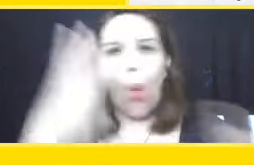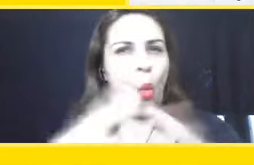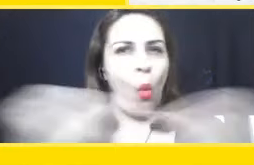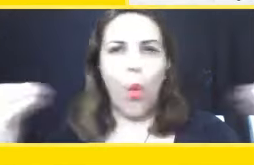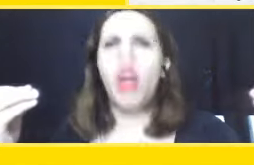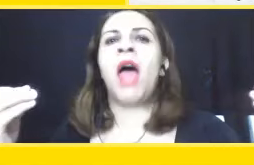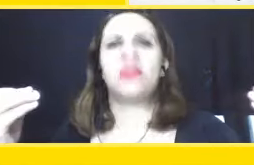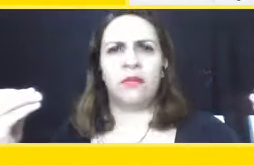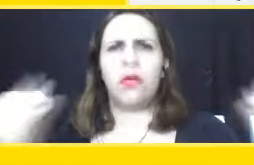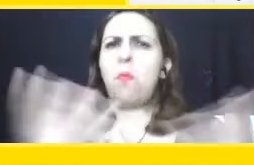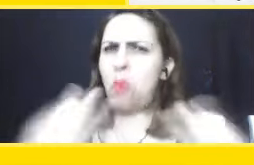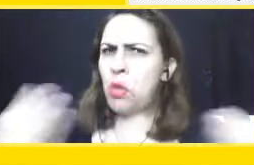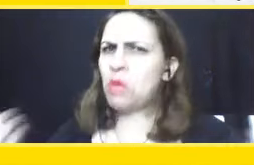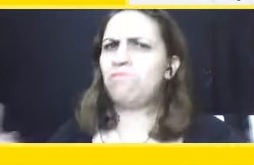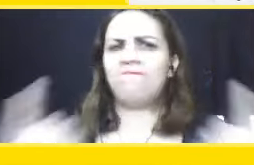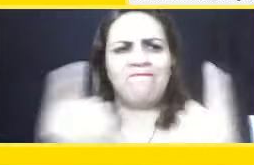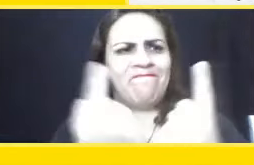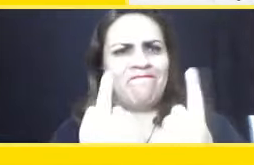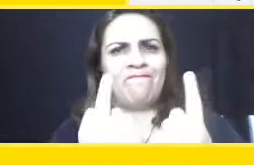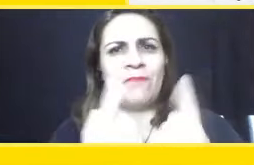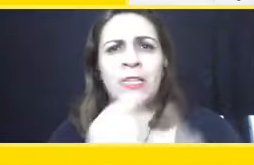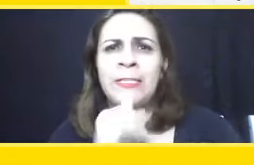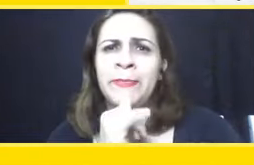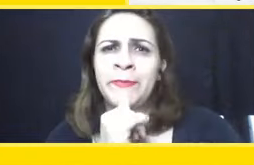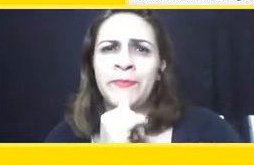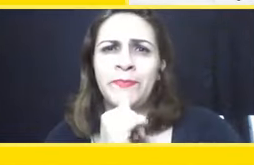E chegamos, infelizmente, ao número de